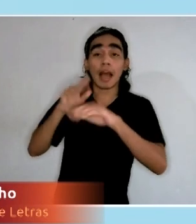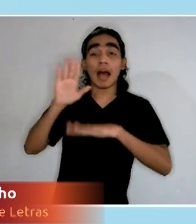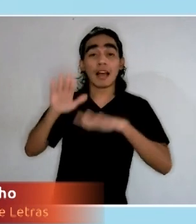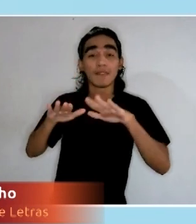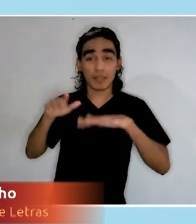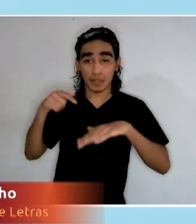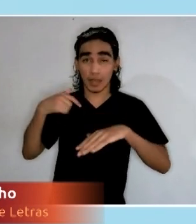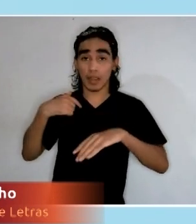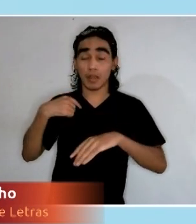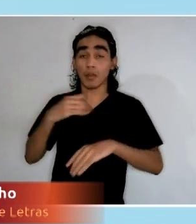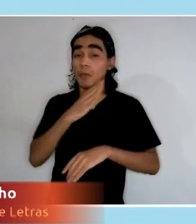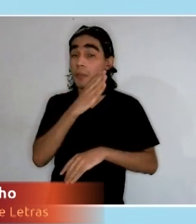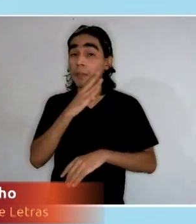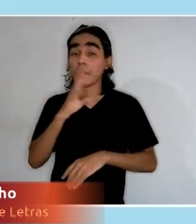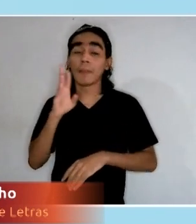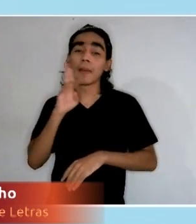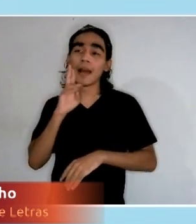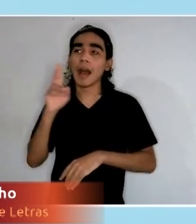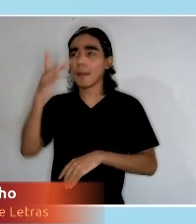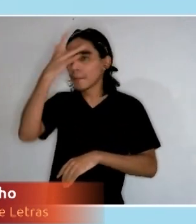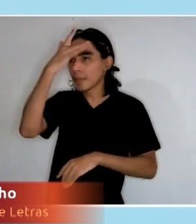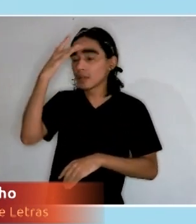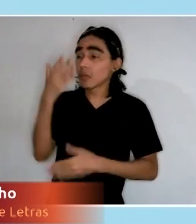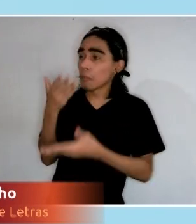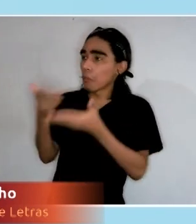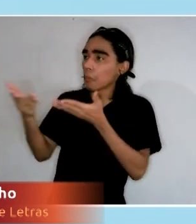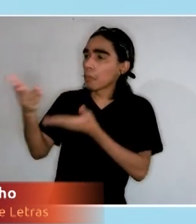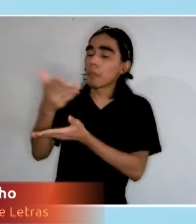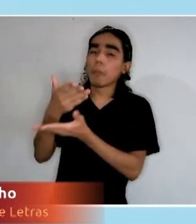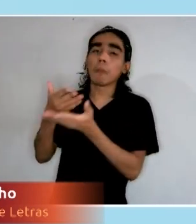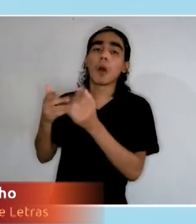pessoas estão discutindo orçamento público. Eles entendem para